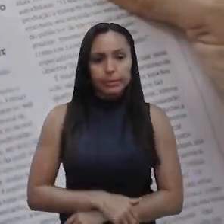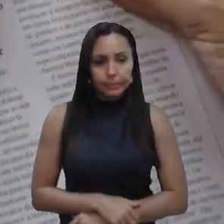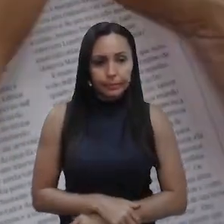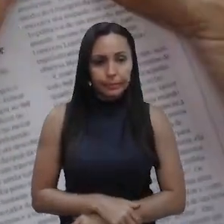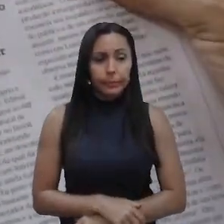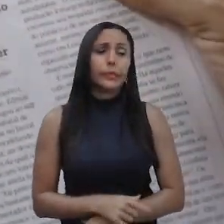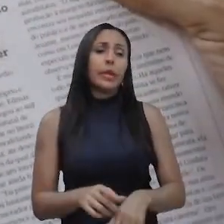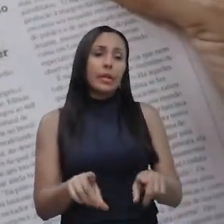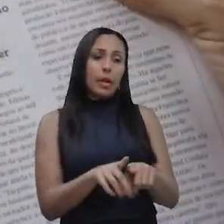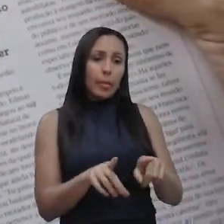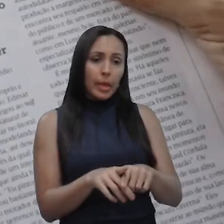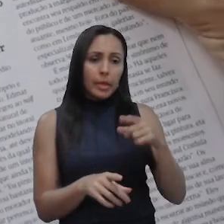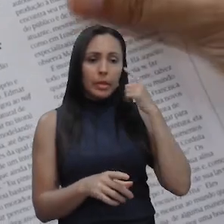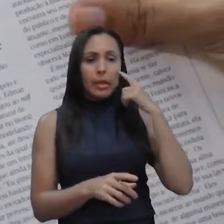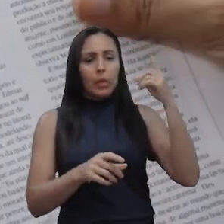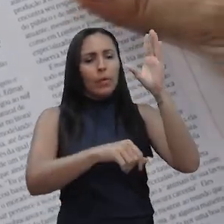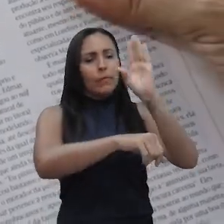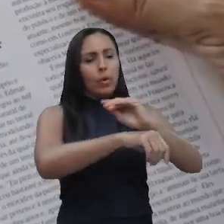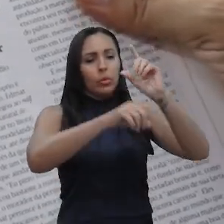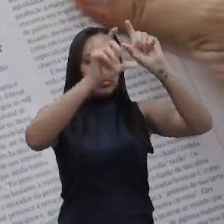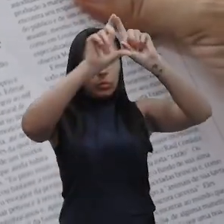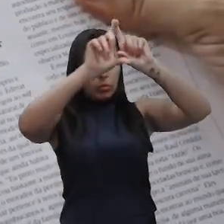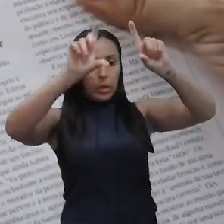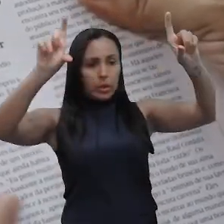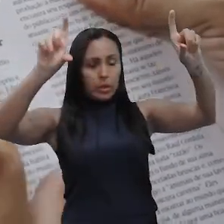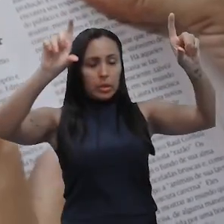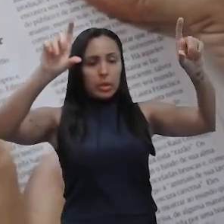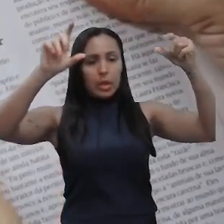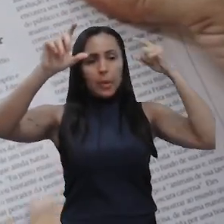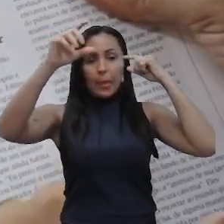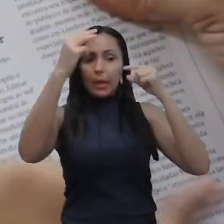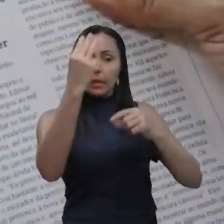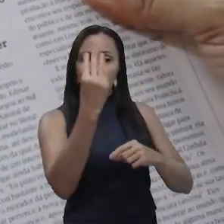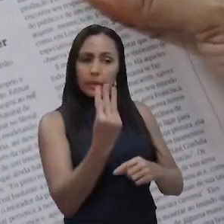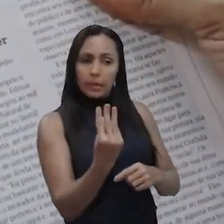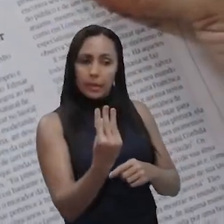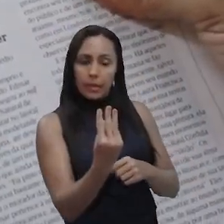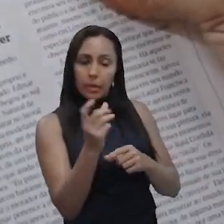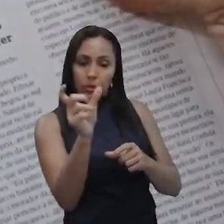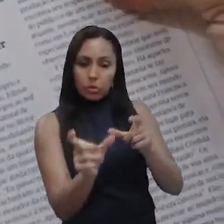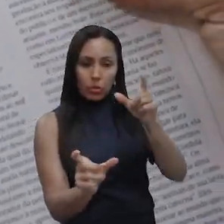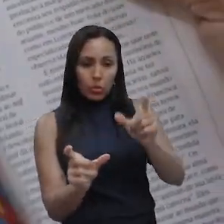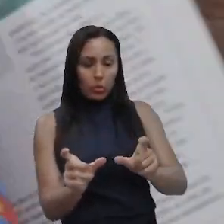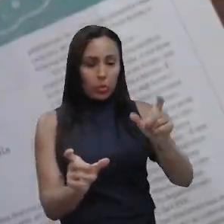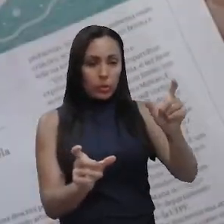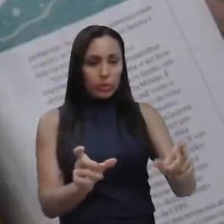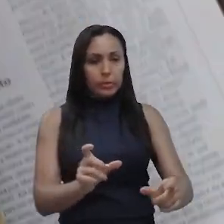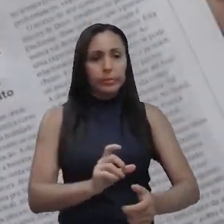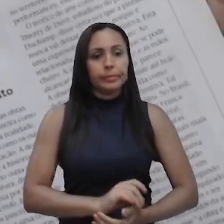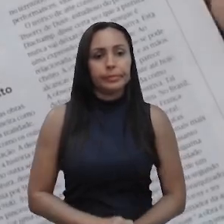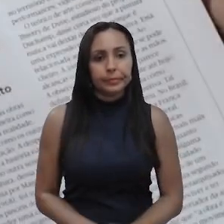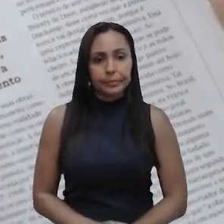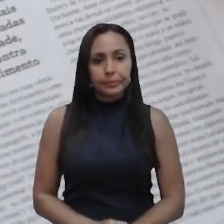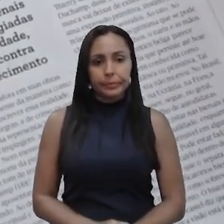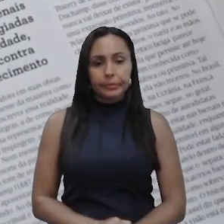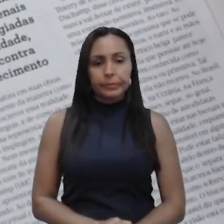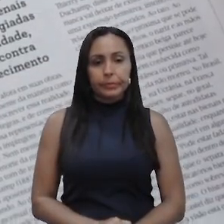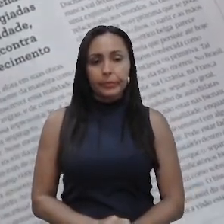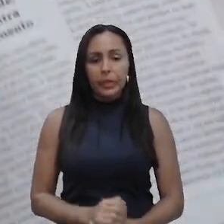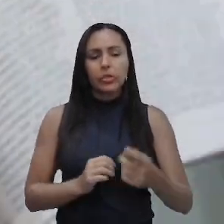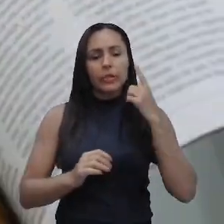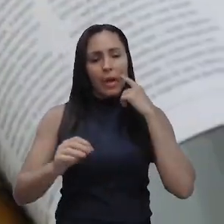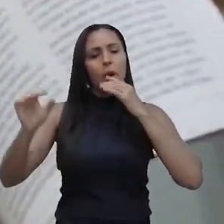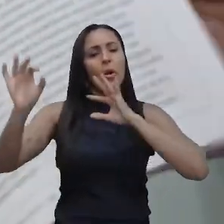coisa. Tem uma ilustração, uma pintura que pega 3 colunas, mas depois a gente continua. E assim a gente vai